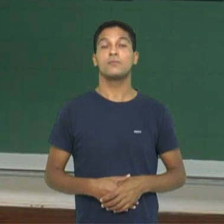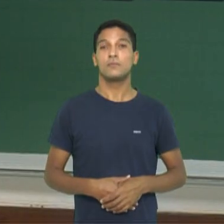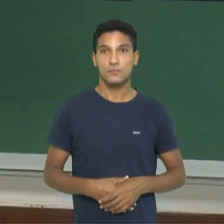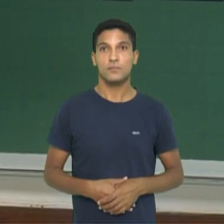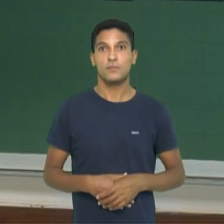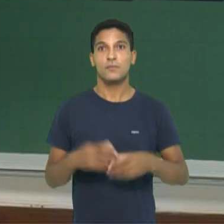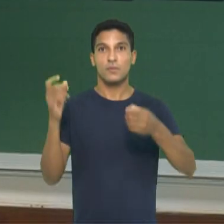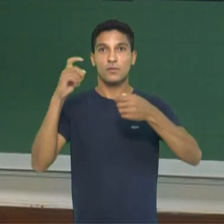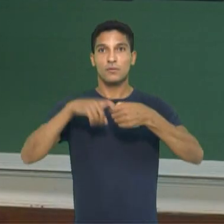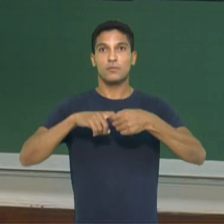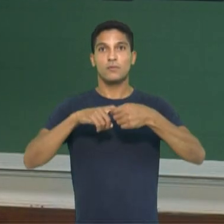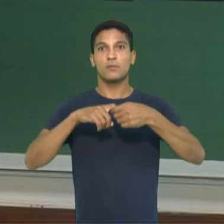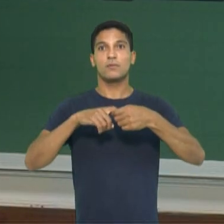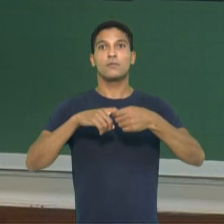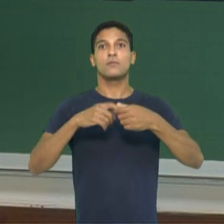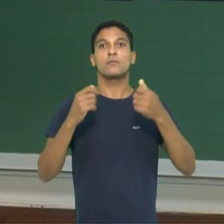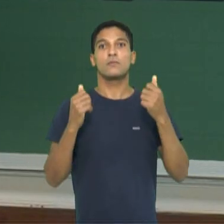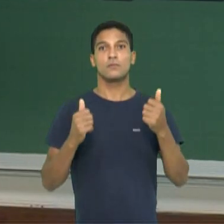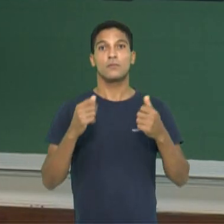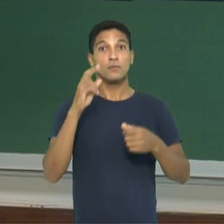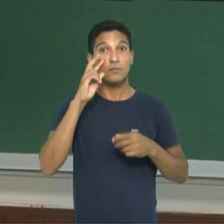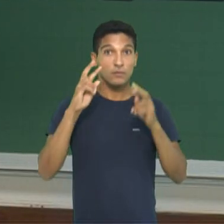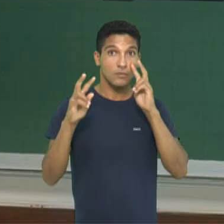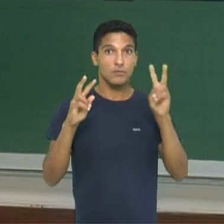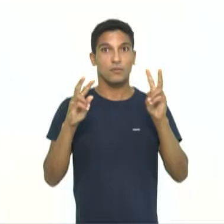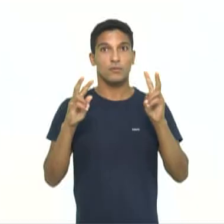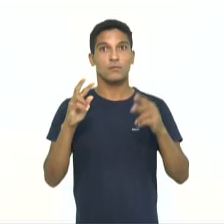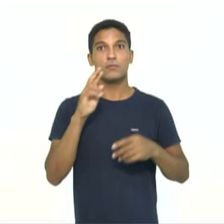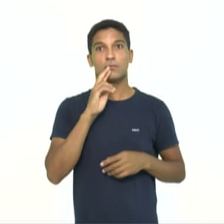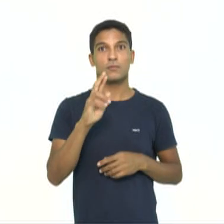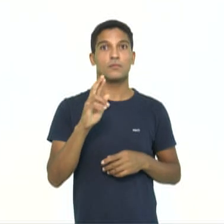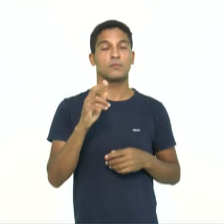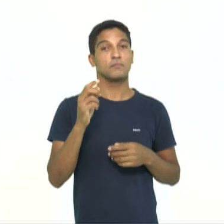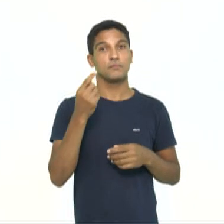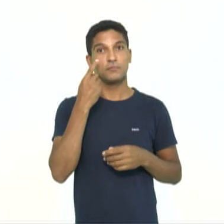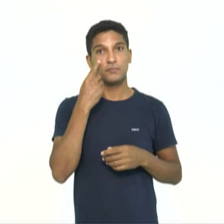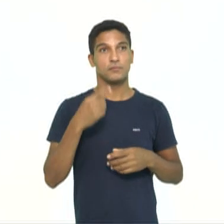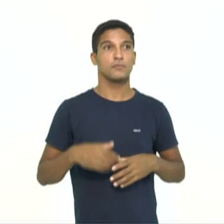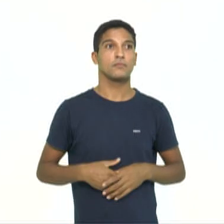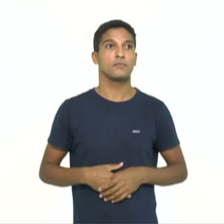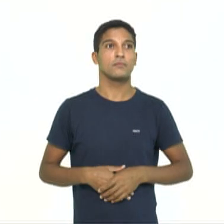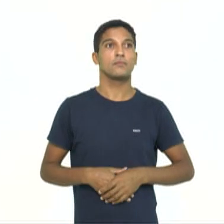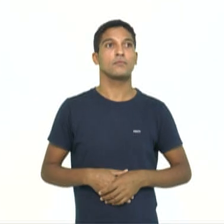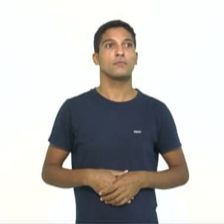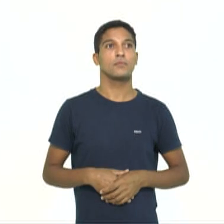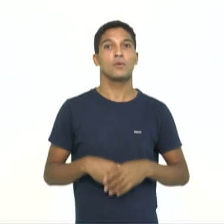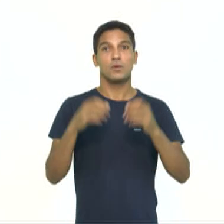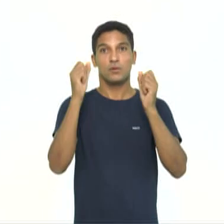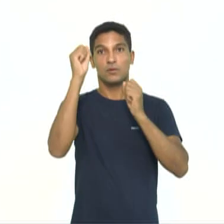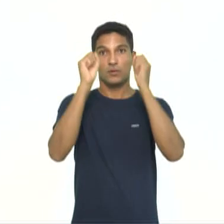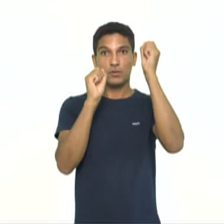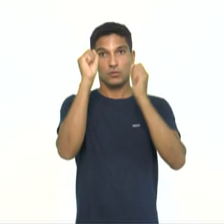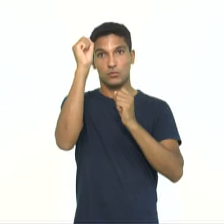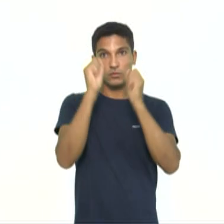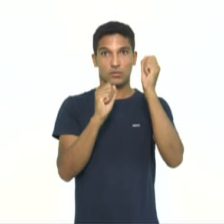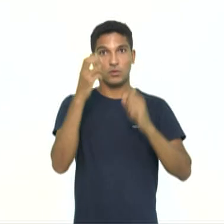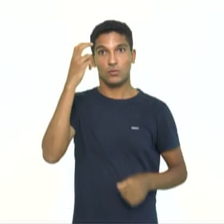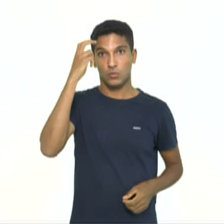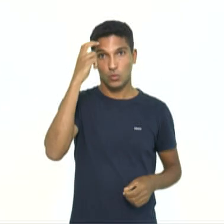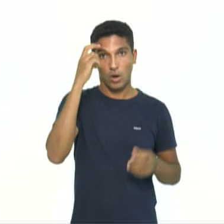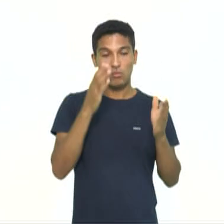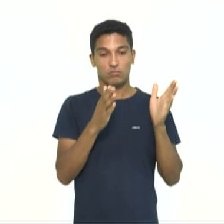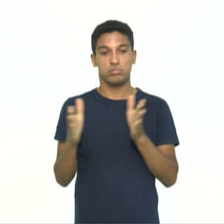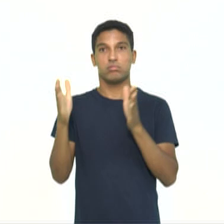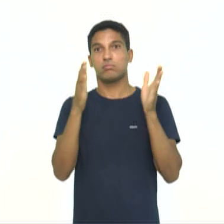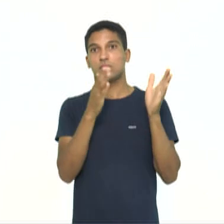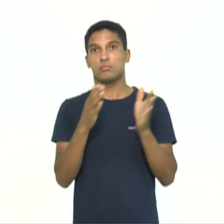Já estamos de volta. Vamos ver então. A indústria cultural, no pensamento de Adorno e Horkheimer, encarrega-se de produzir necessidades,